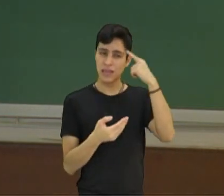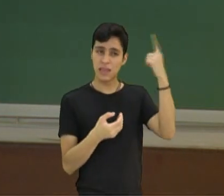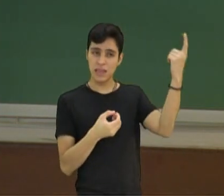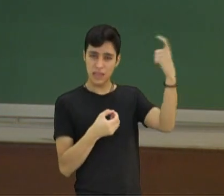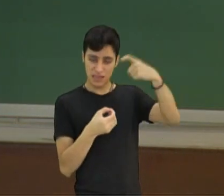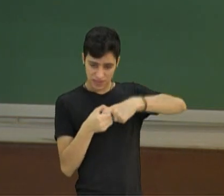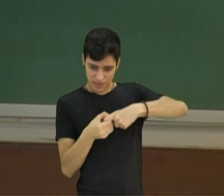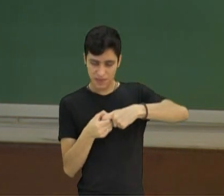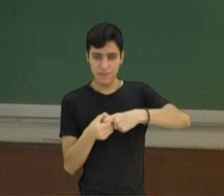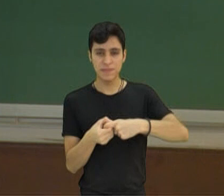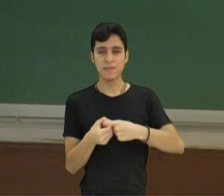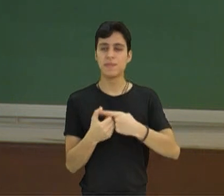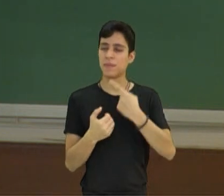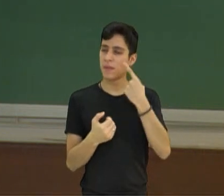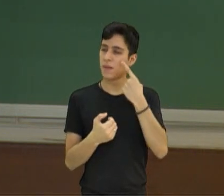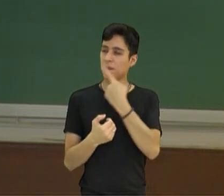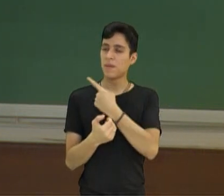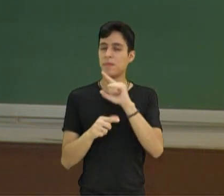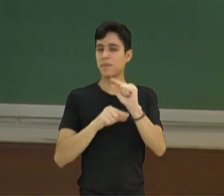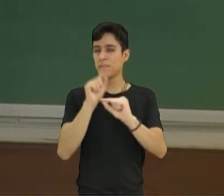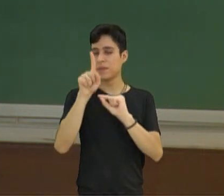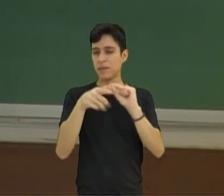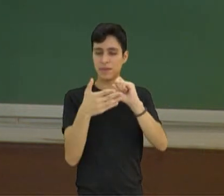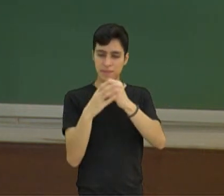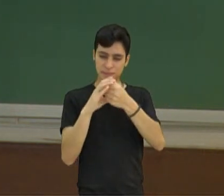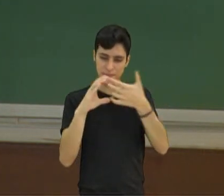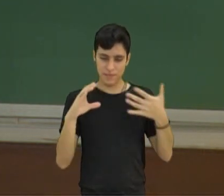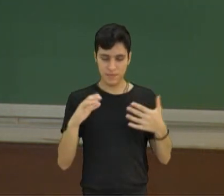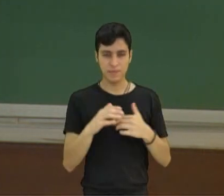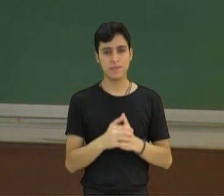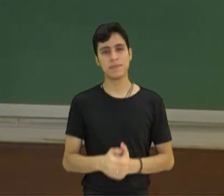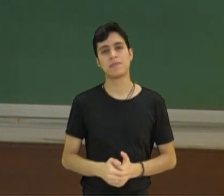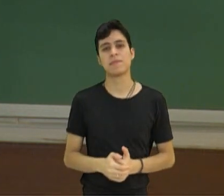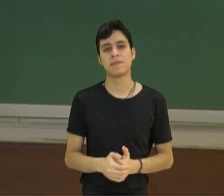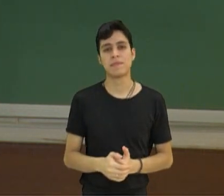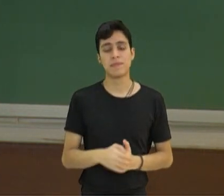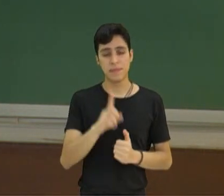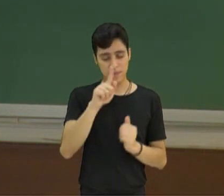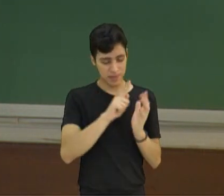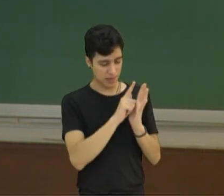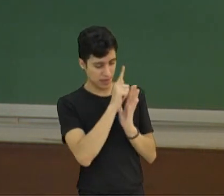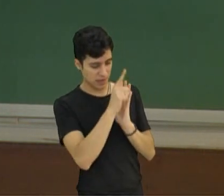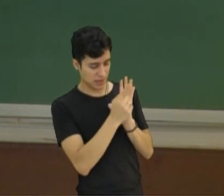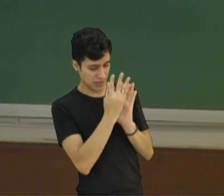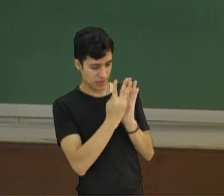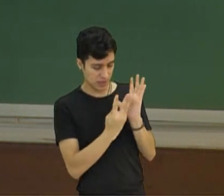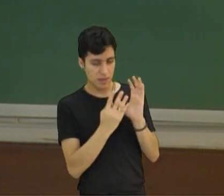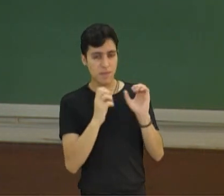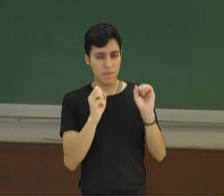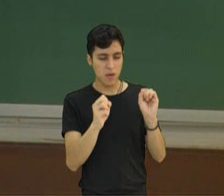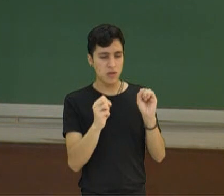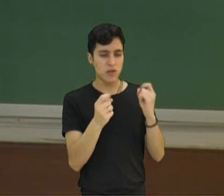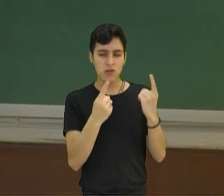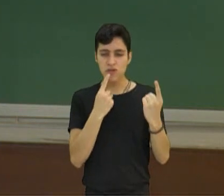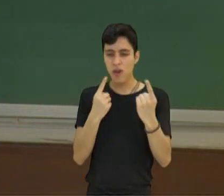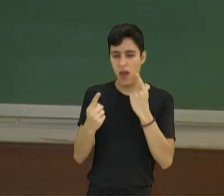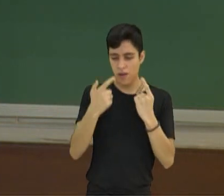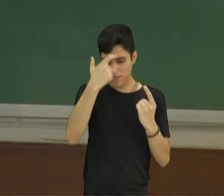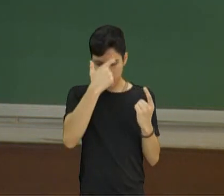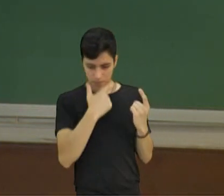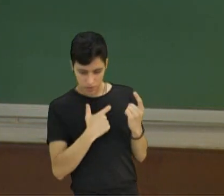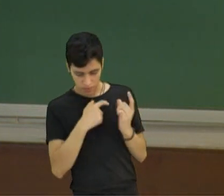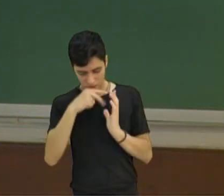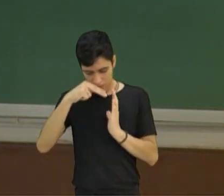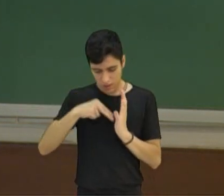nossa olhada aí em algumas características. É um gênero textual que permite o diálogo dos leitores com o editor